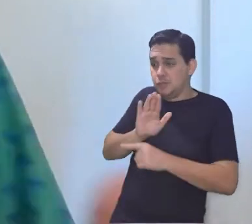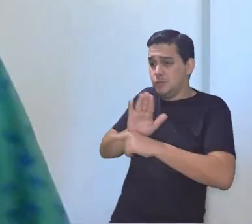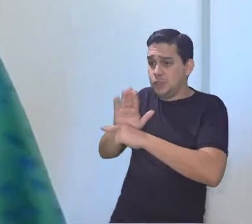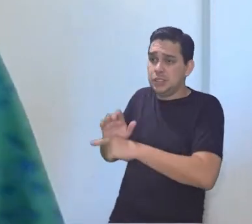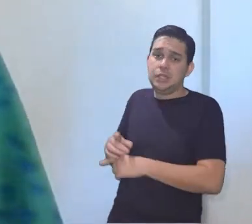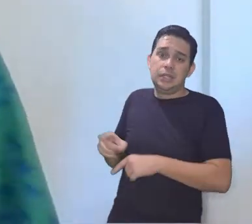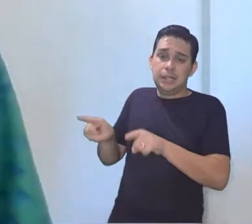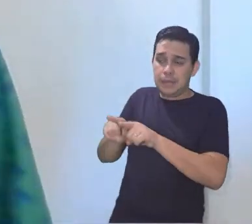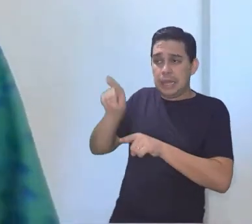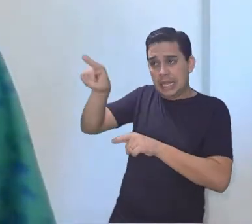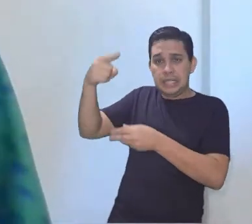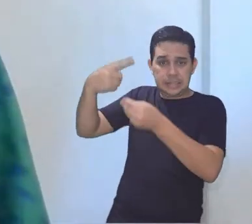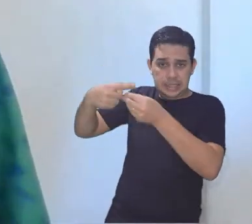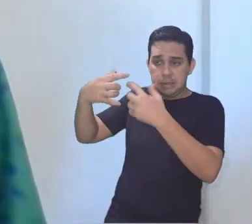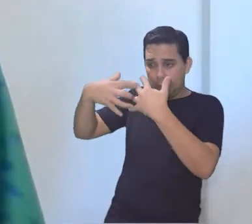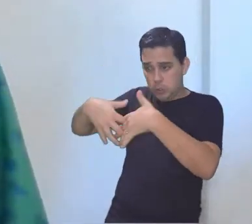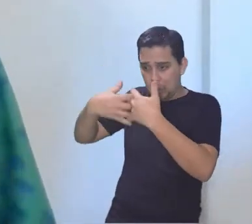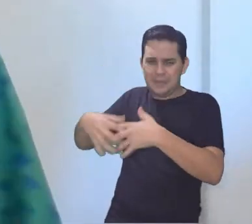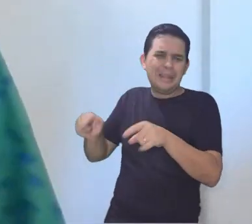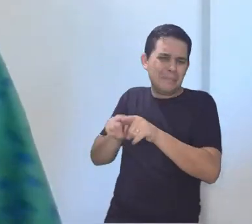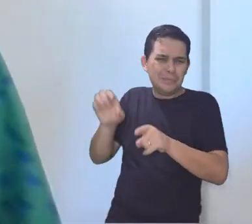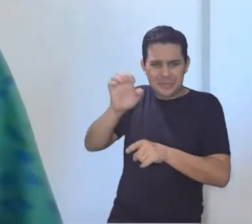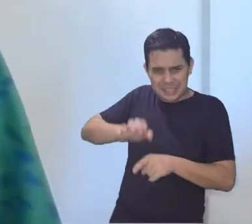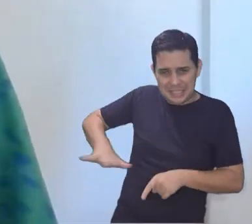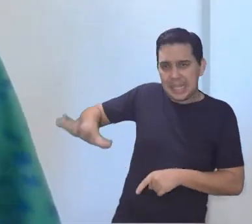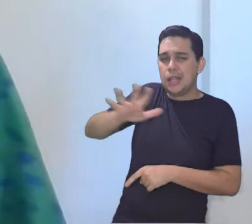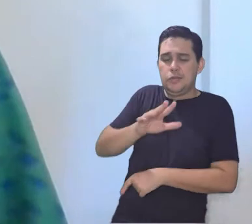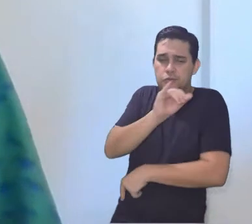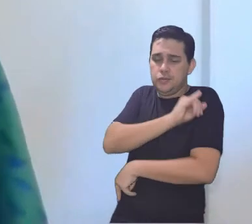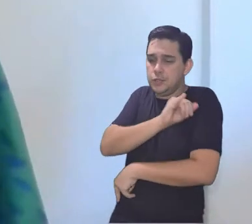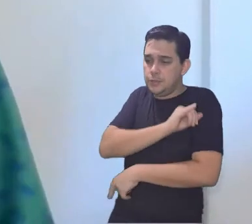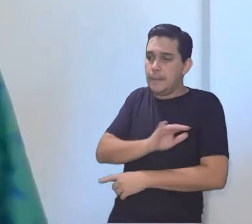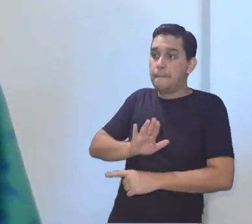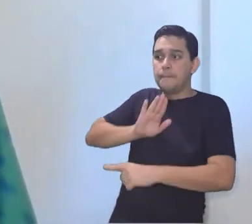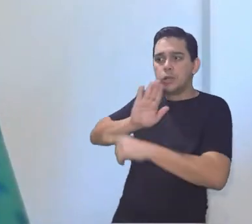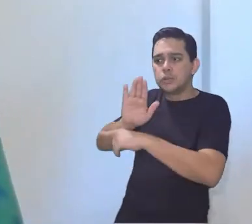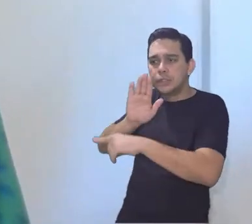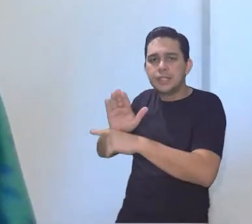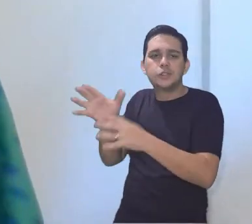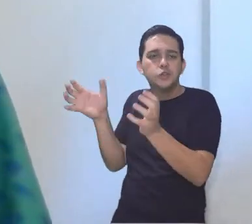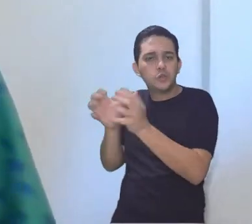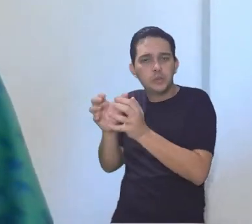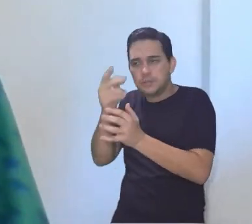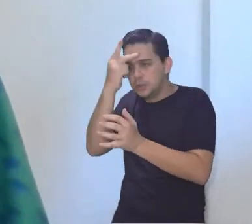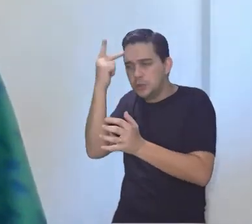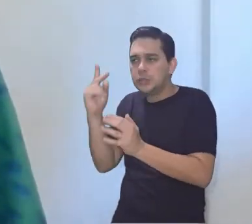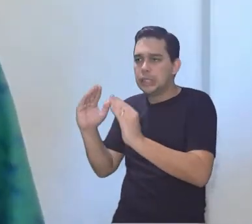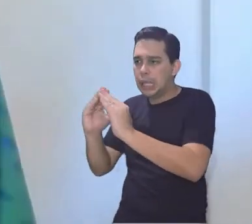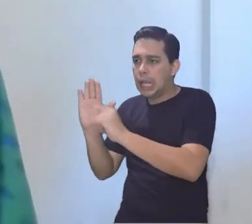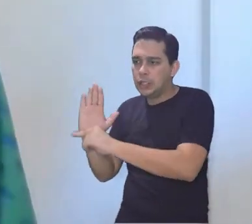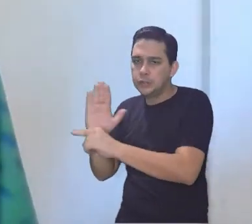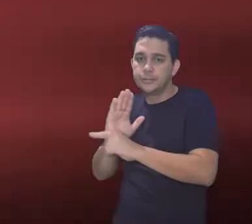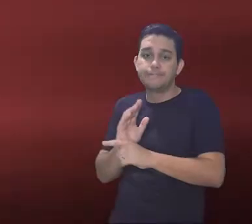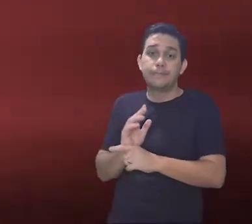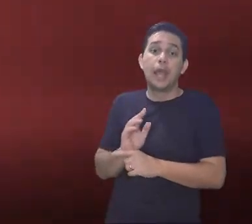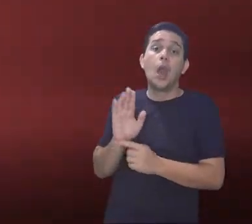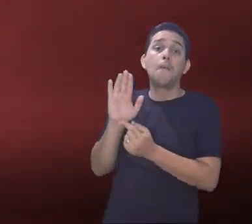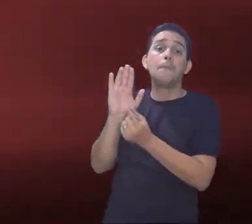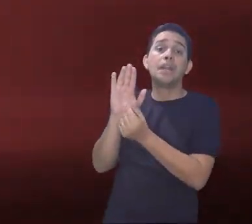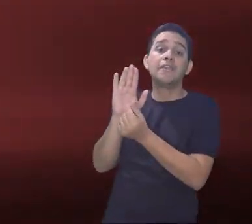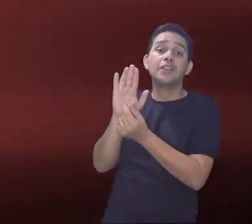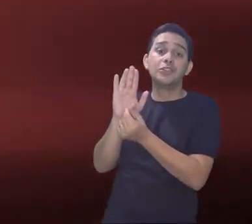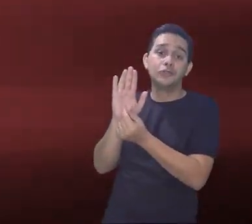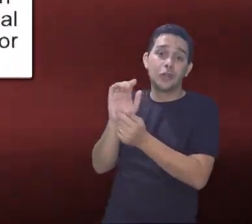e posso dizer até no estado do Rio de Janeiro, para dar moradia a essas pessoas, é a política do benefício do